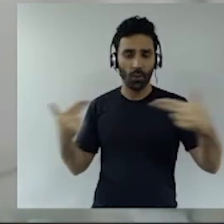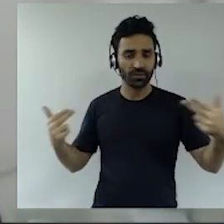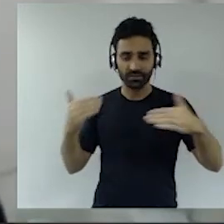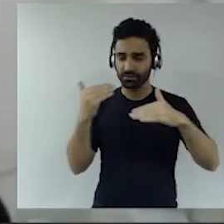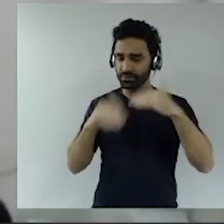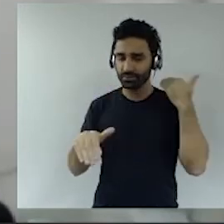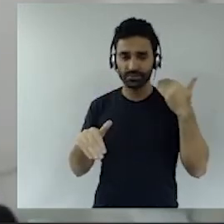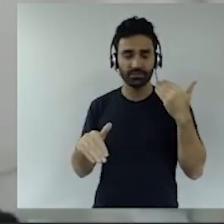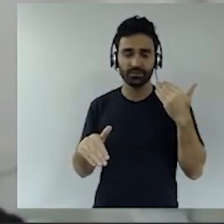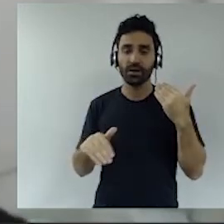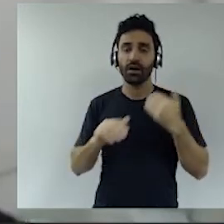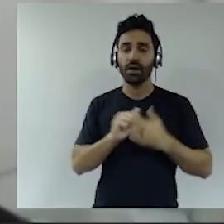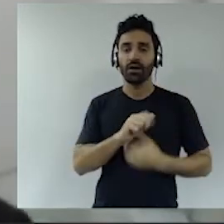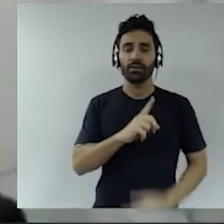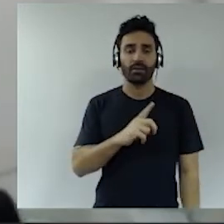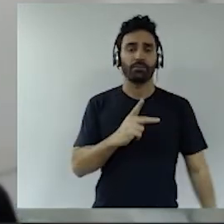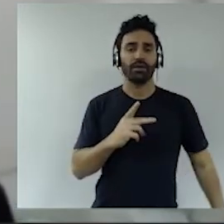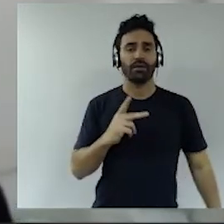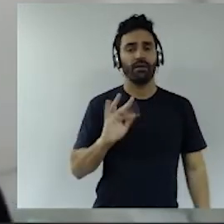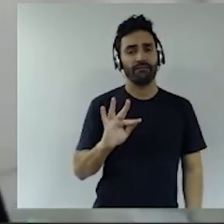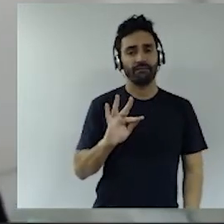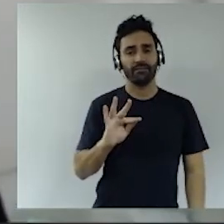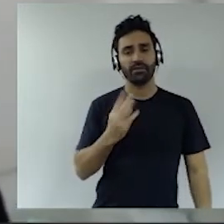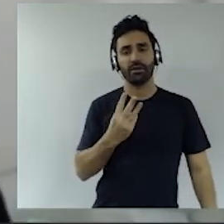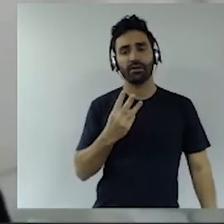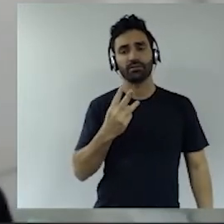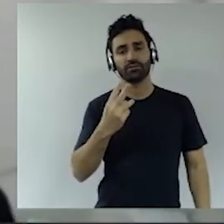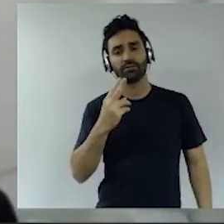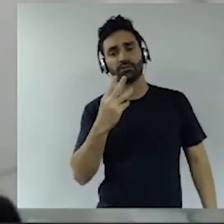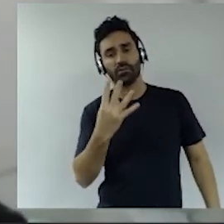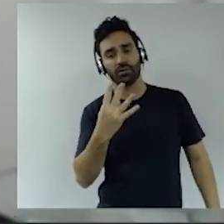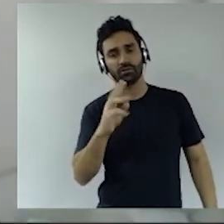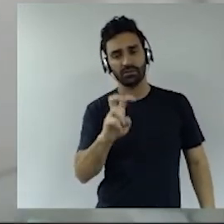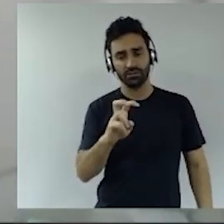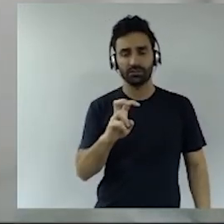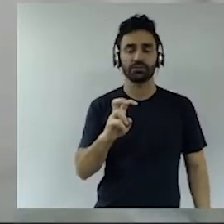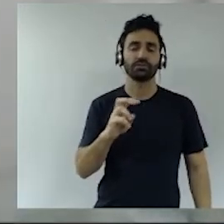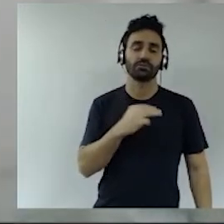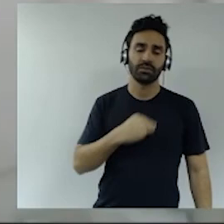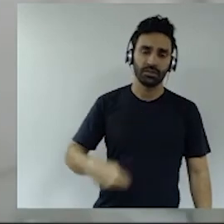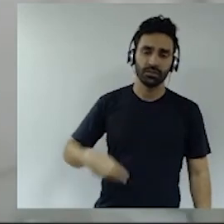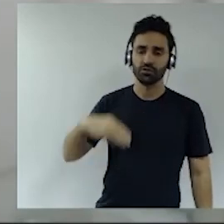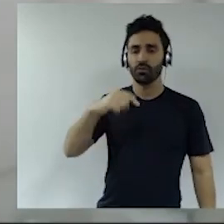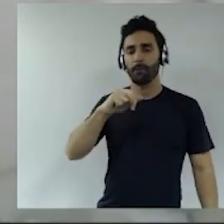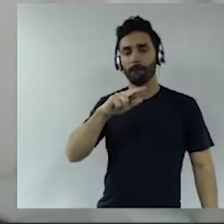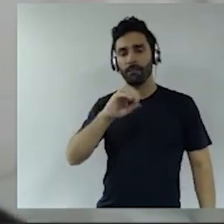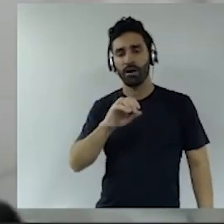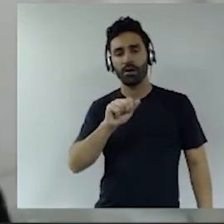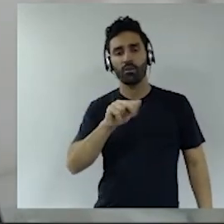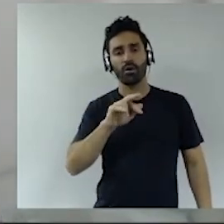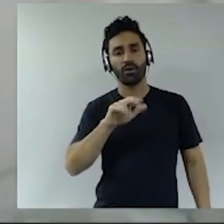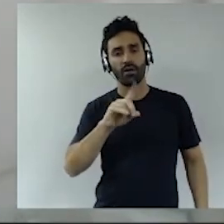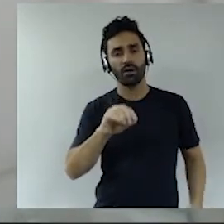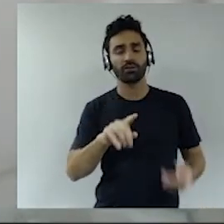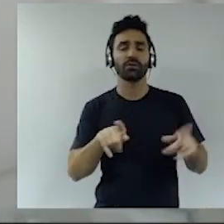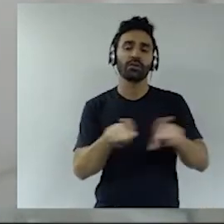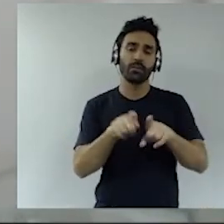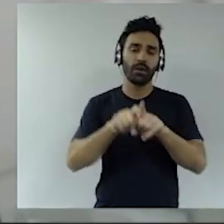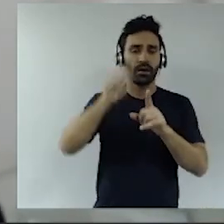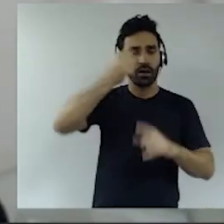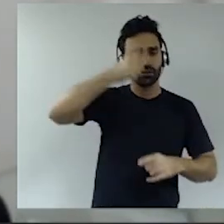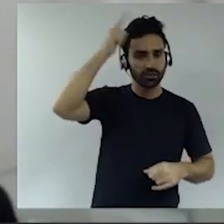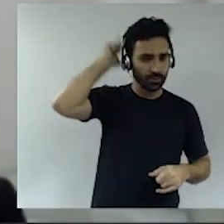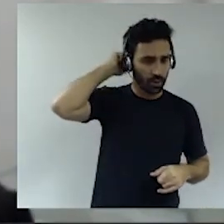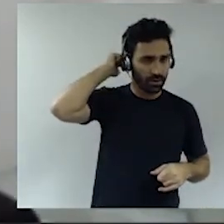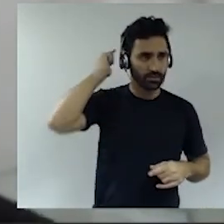declarado pela ADPF 345, da relatoria do ministro Marco Aurélio, e relator para o acordo do ministro Alexandre de